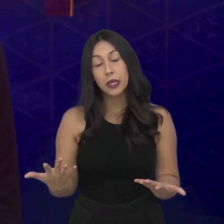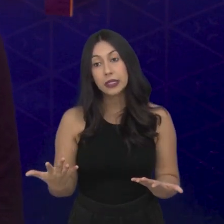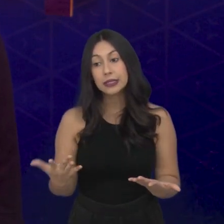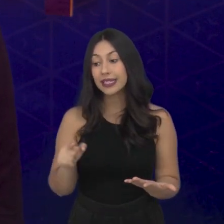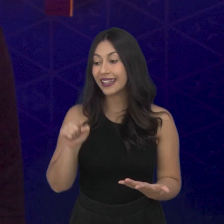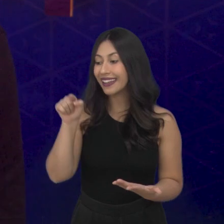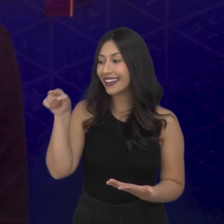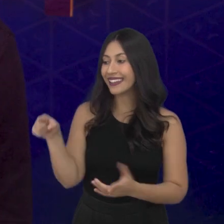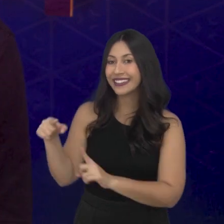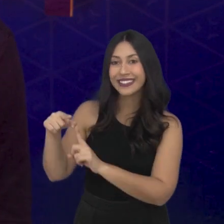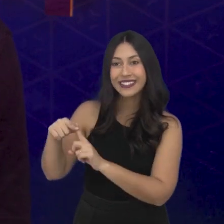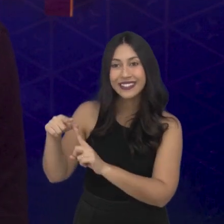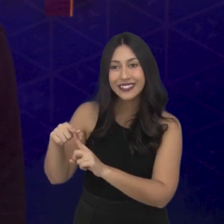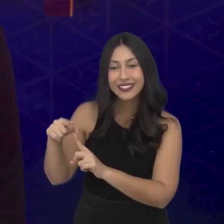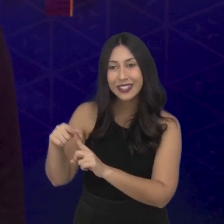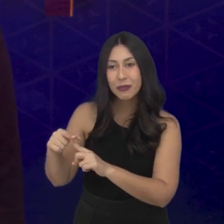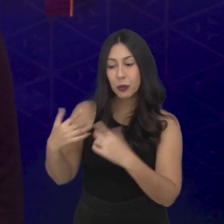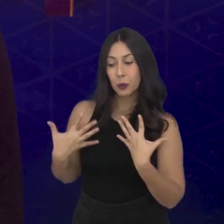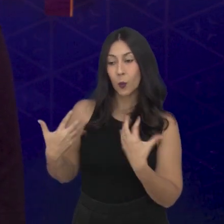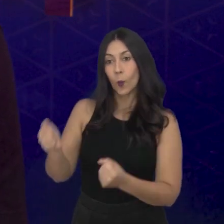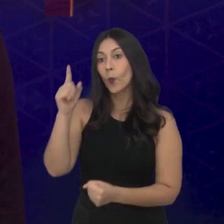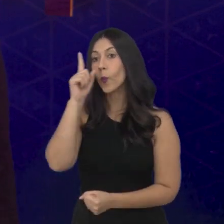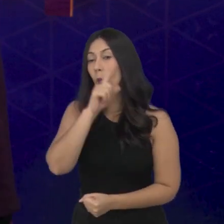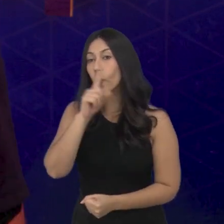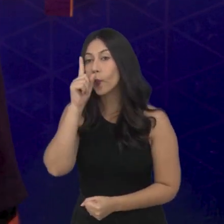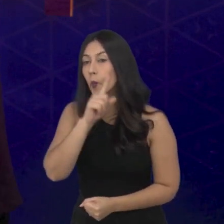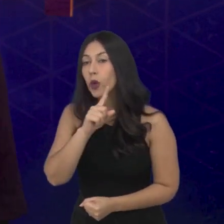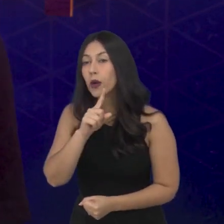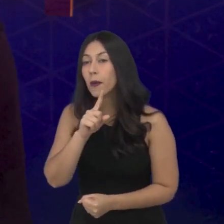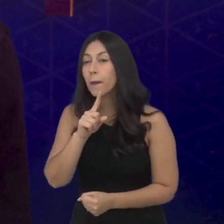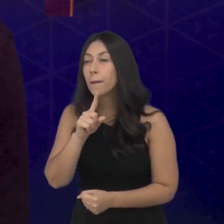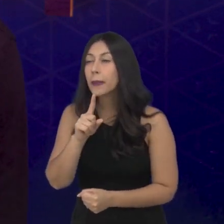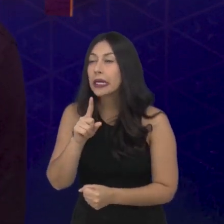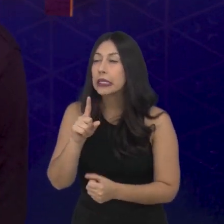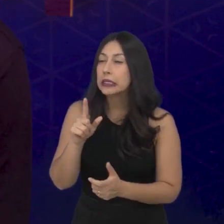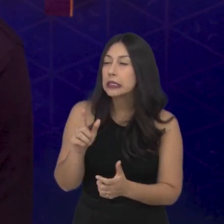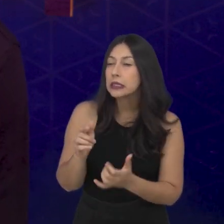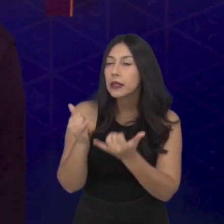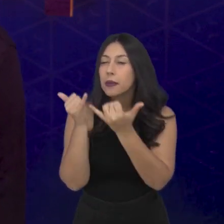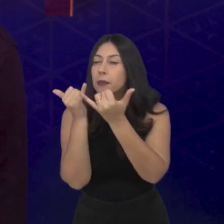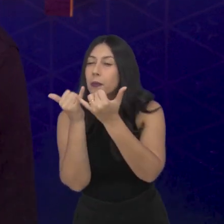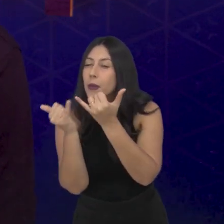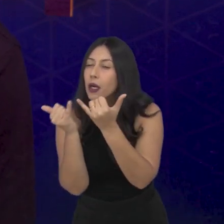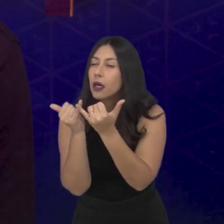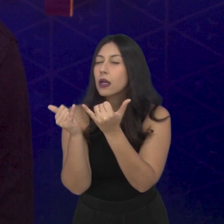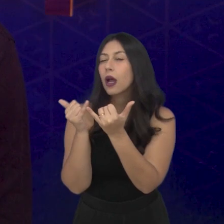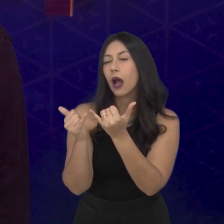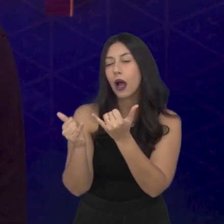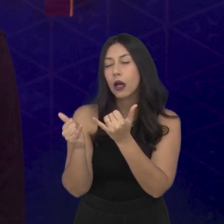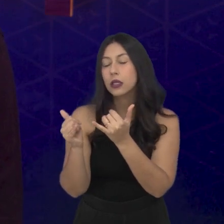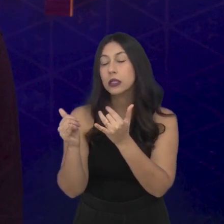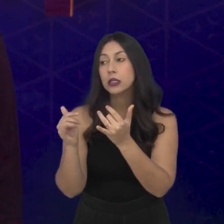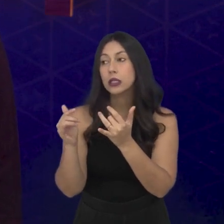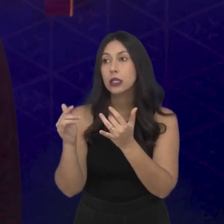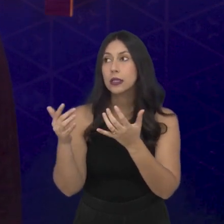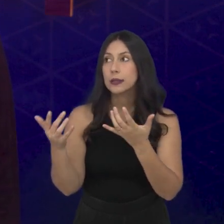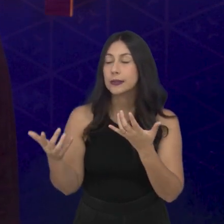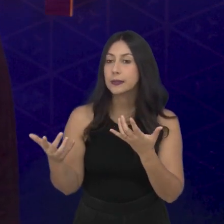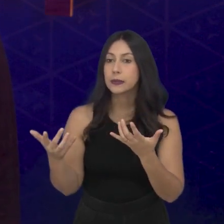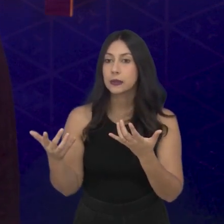o Healing Fiction nasce justamente para ir mais ou menos nesse fluxo, né,